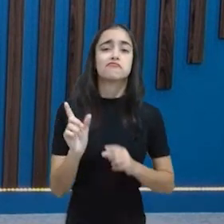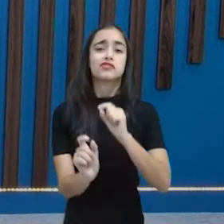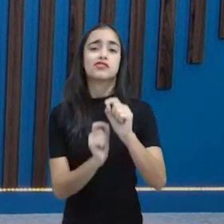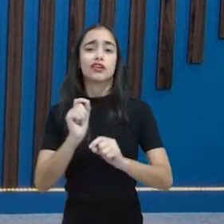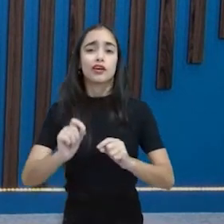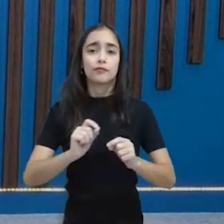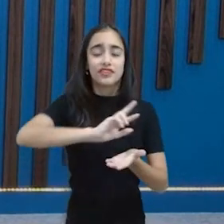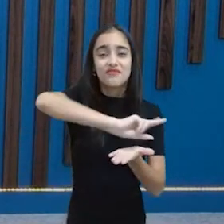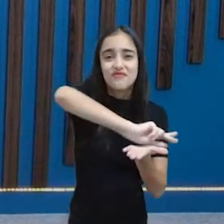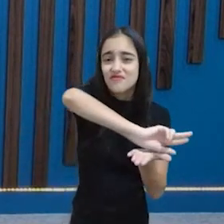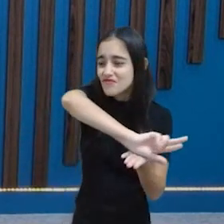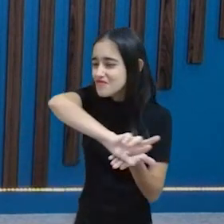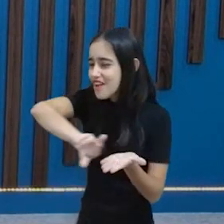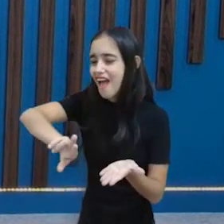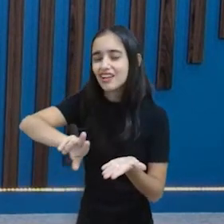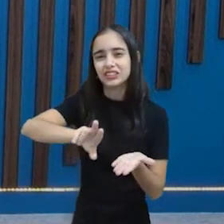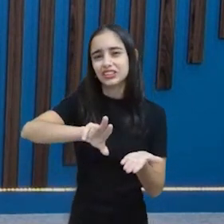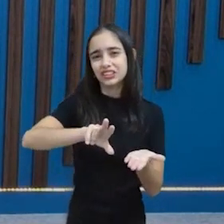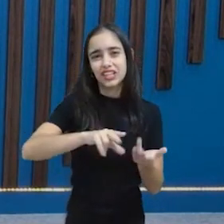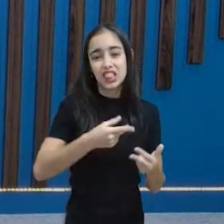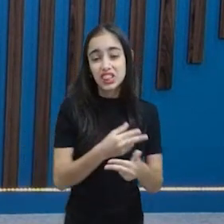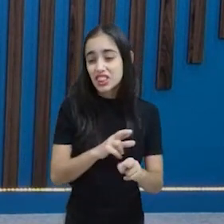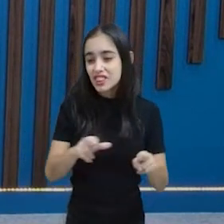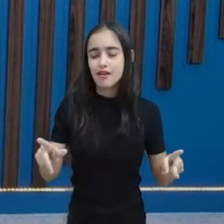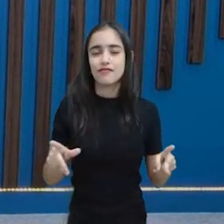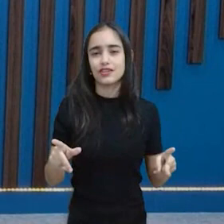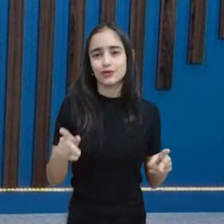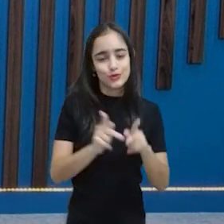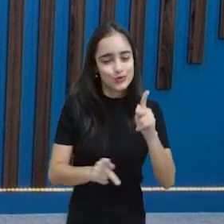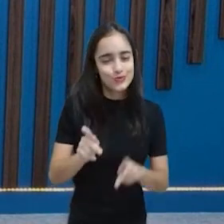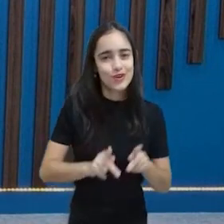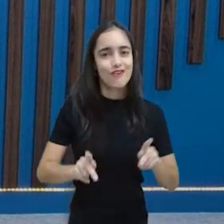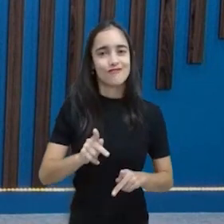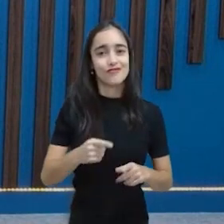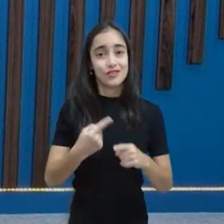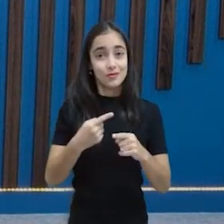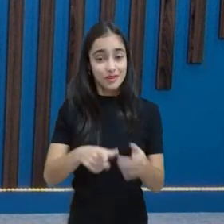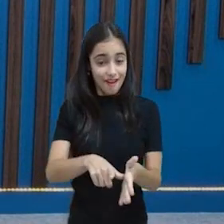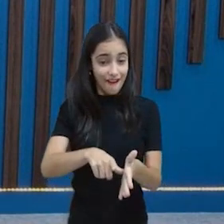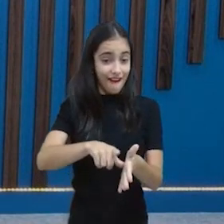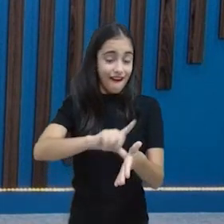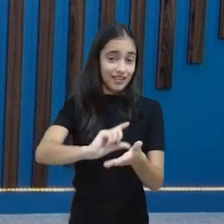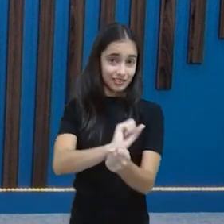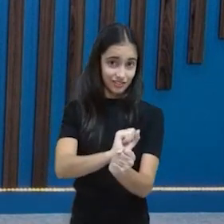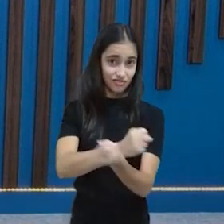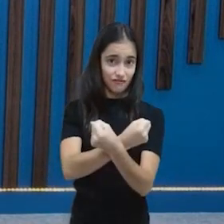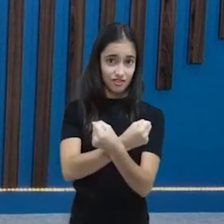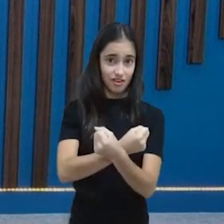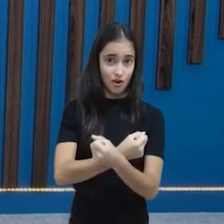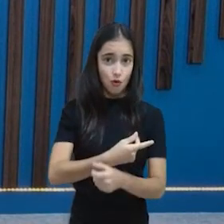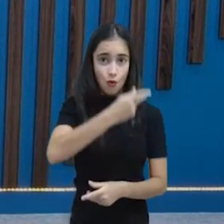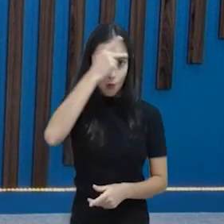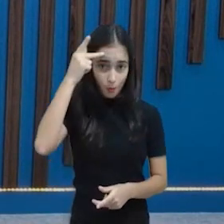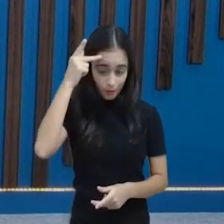né, e a diversidade desses povos, né? Porque antes da escravidão, aqui no Brasil, esses povos